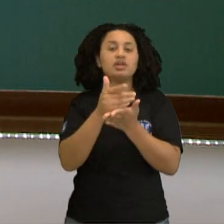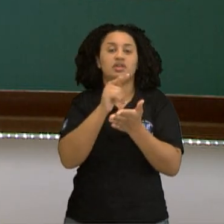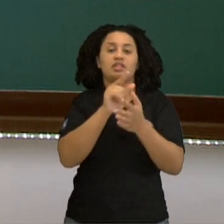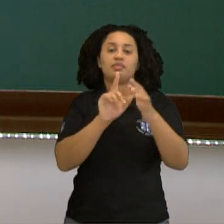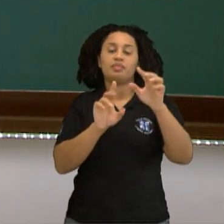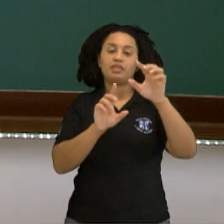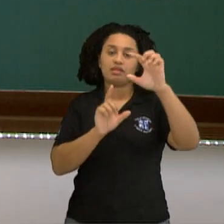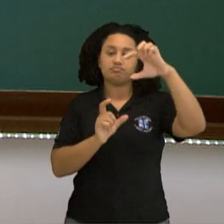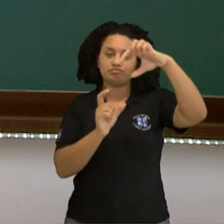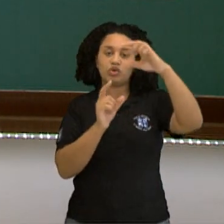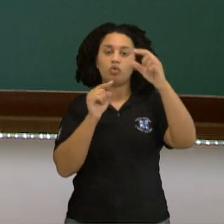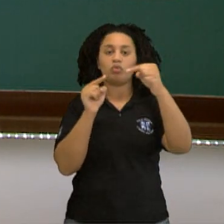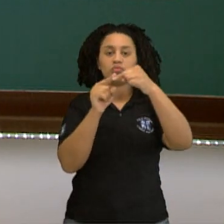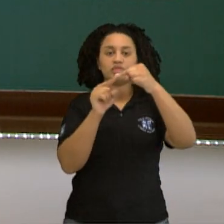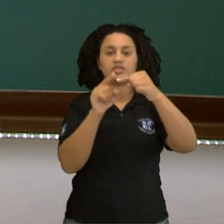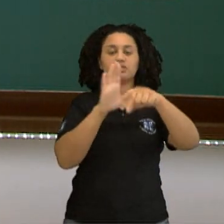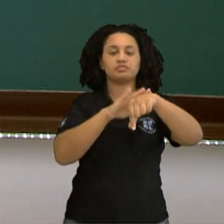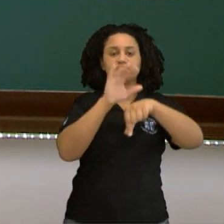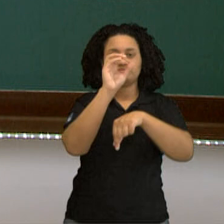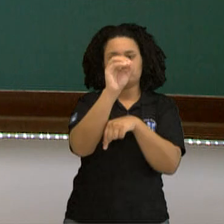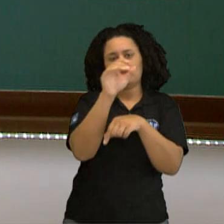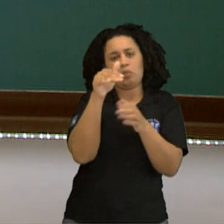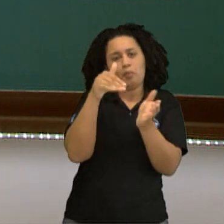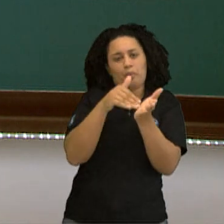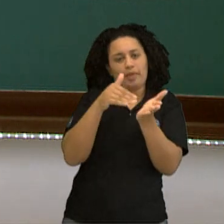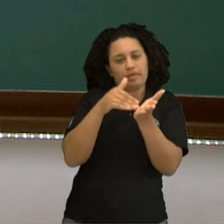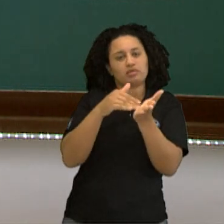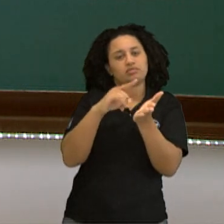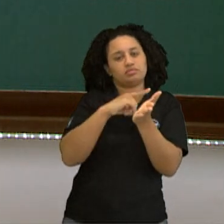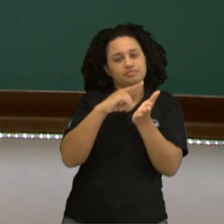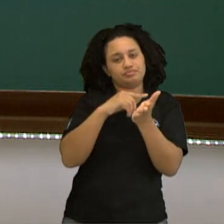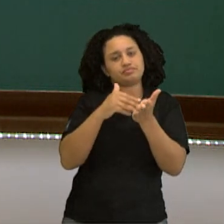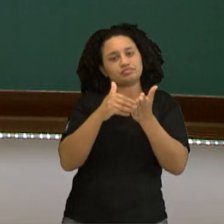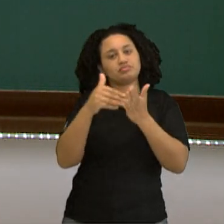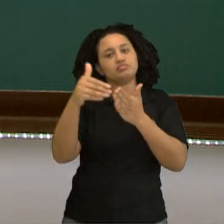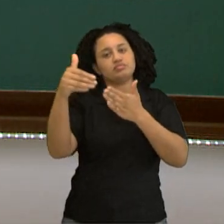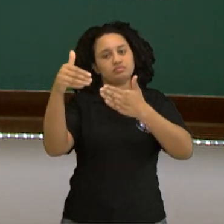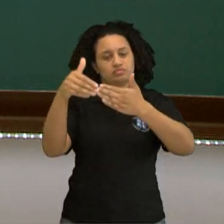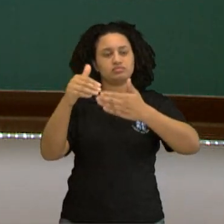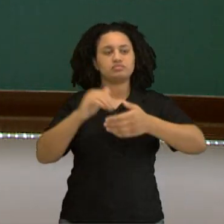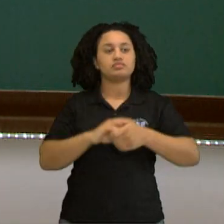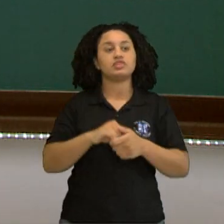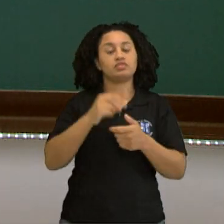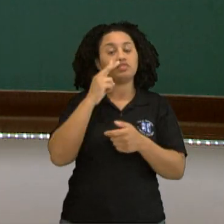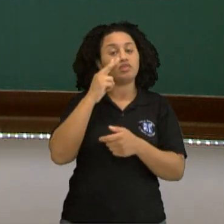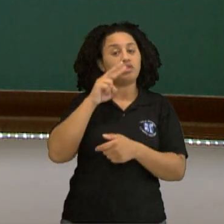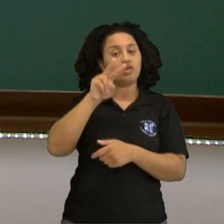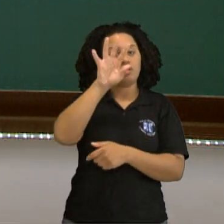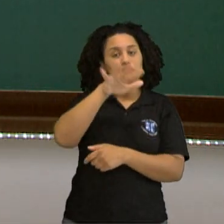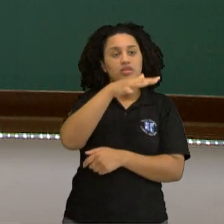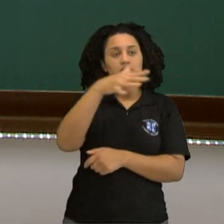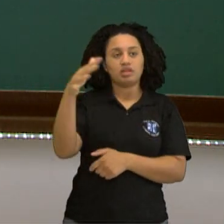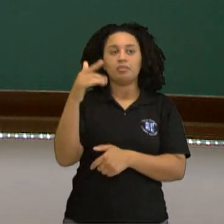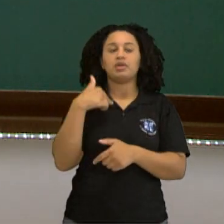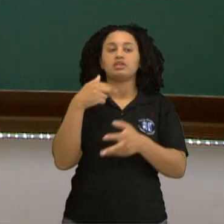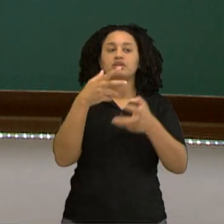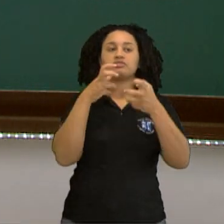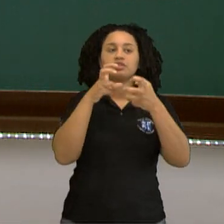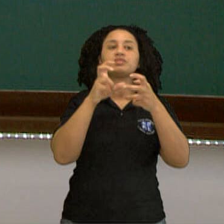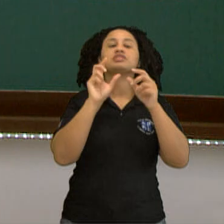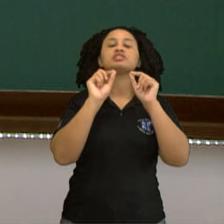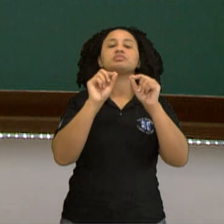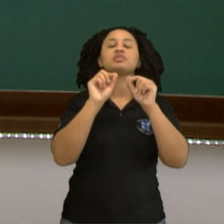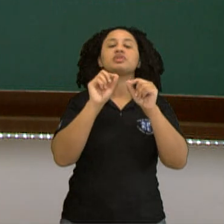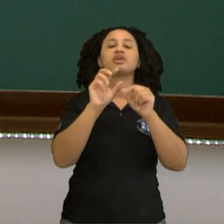com o tempo zero, ou seja, o tempo menor possível aqui. Então, se você for olhar a tabelinha, tu vai perceber que